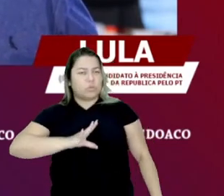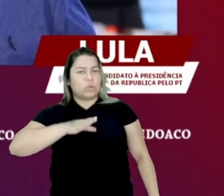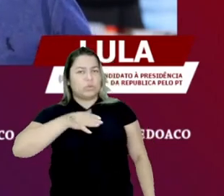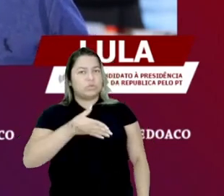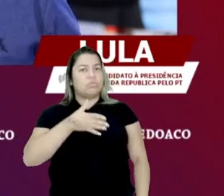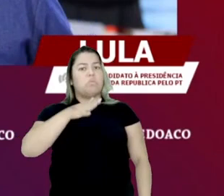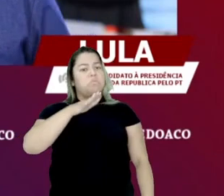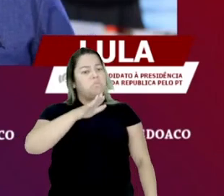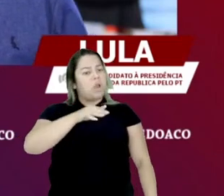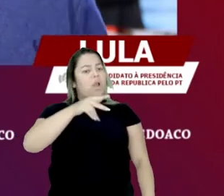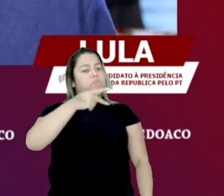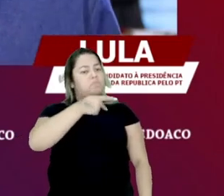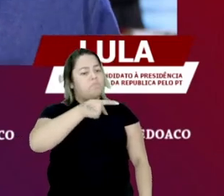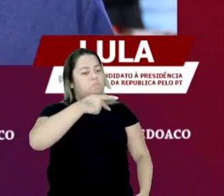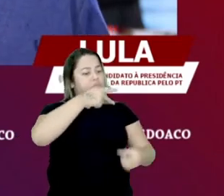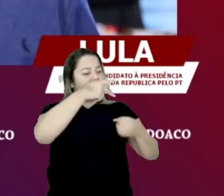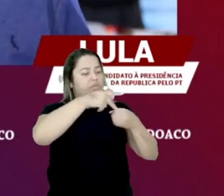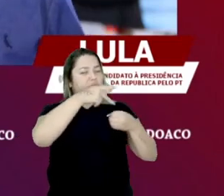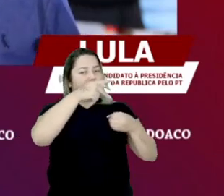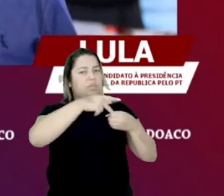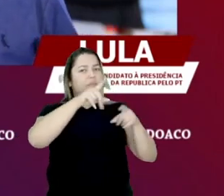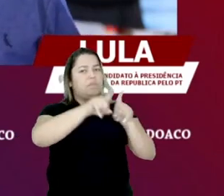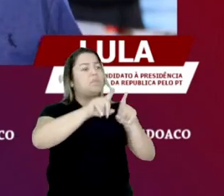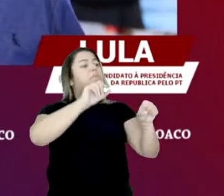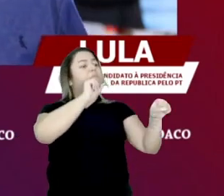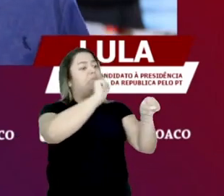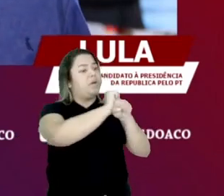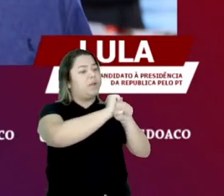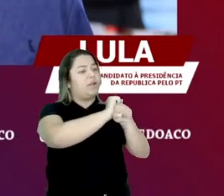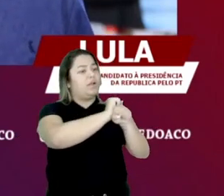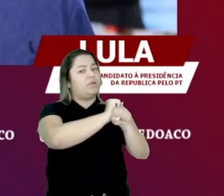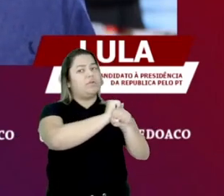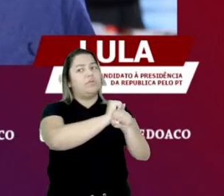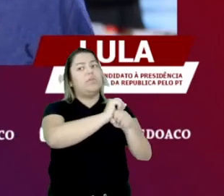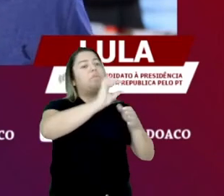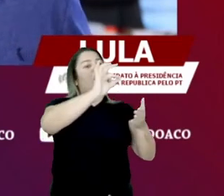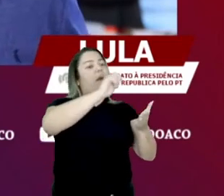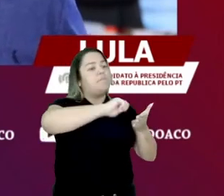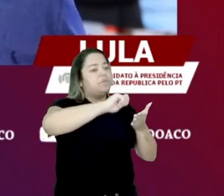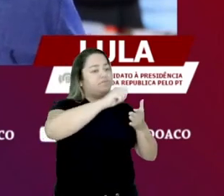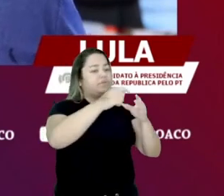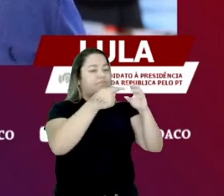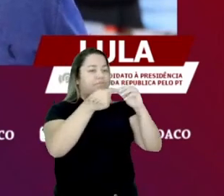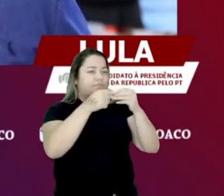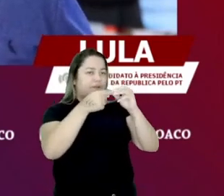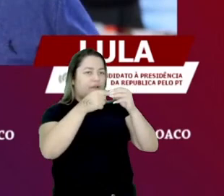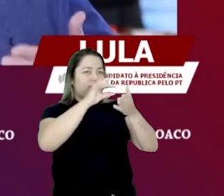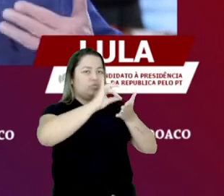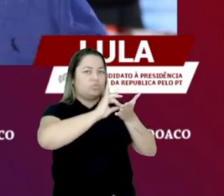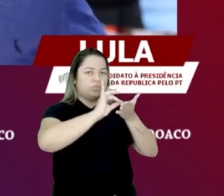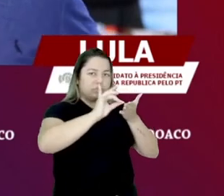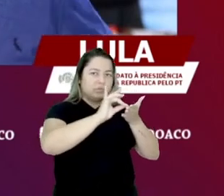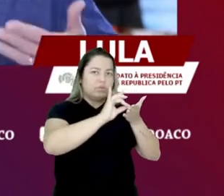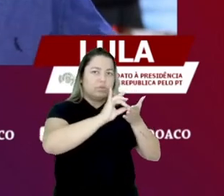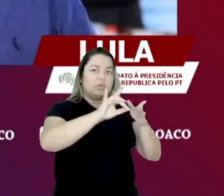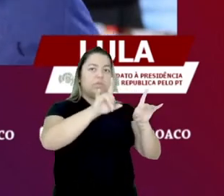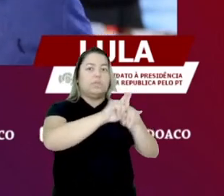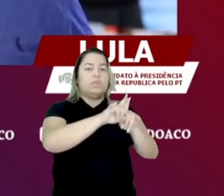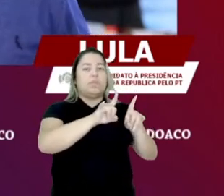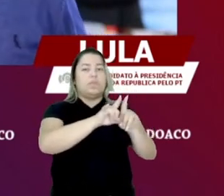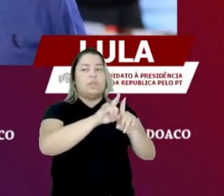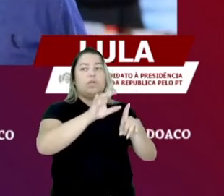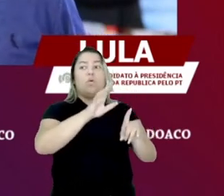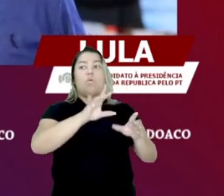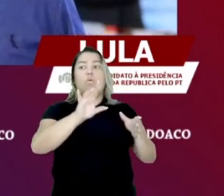internacionalizasse o preço, a mesma caneta pode tomar a decisão de não internacionalizar. Acontece que ele está com o rabo preso com as empresas